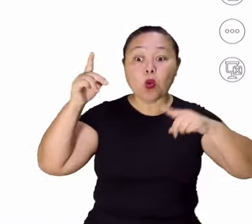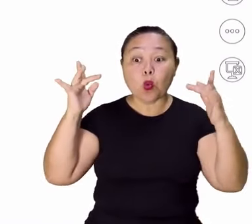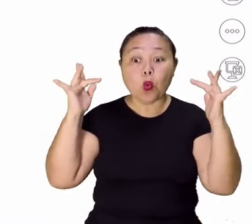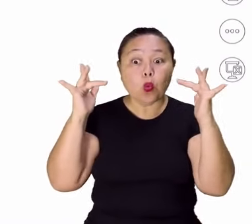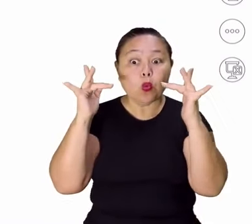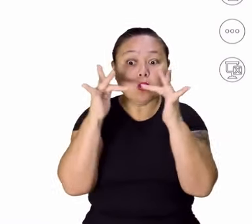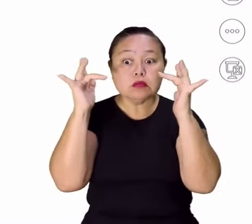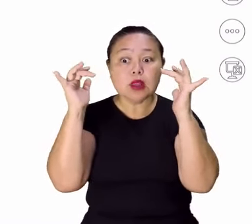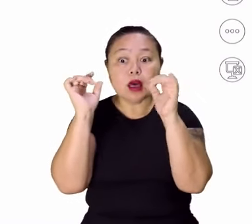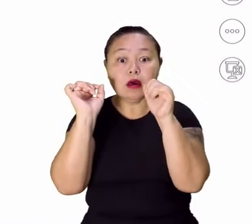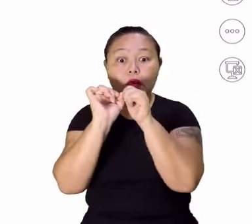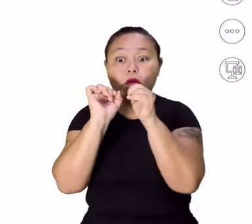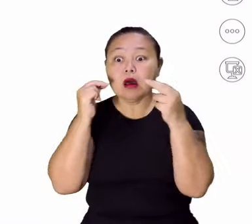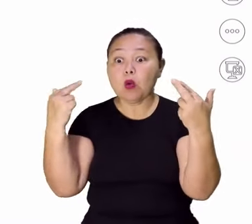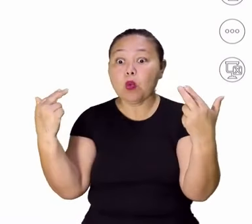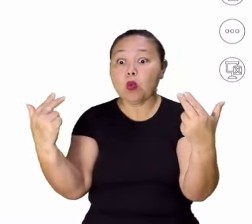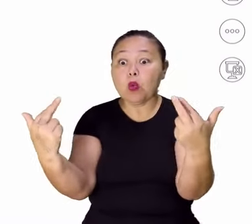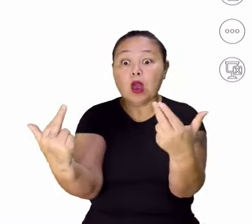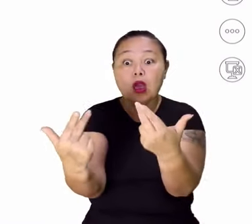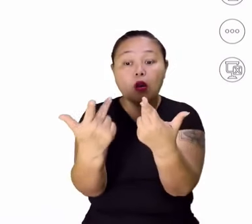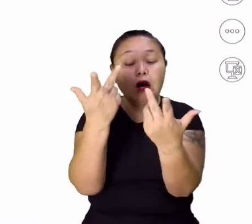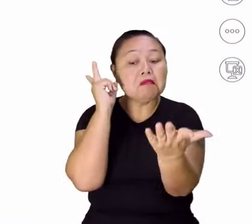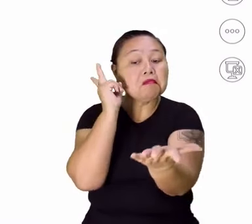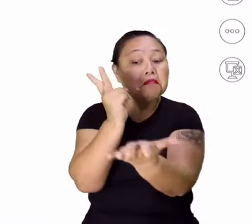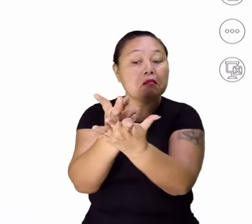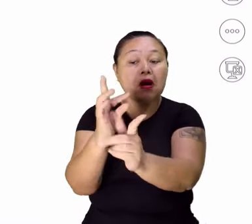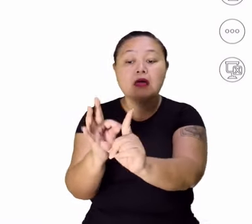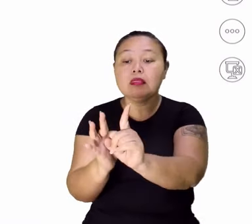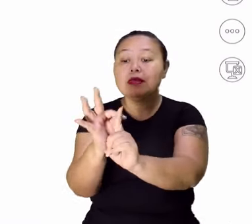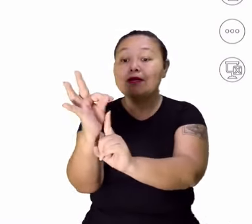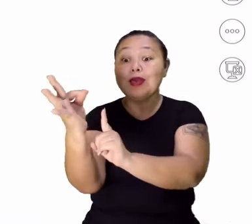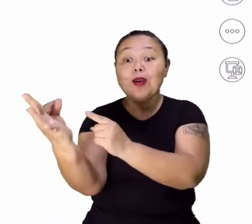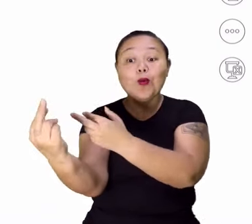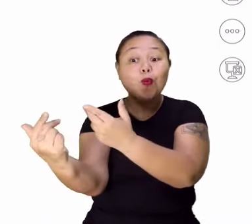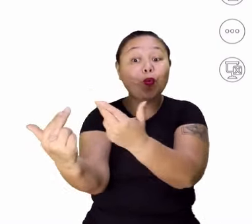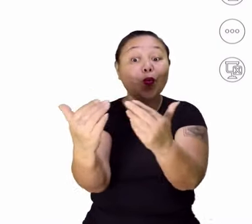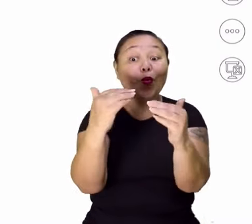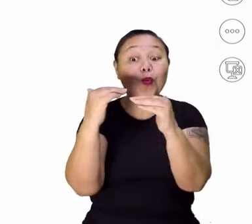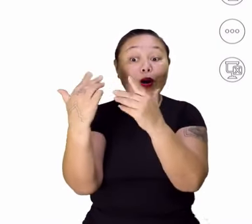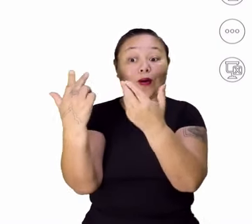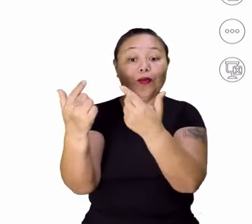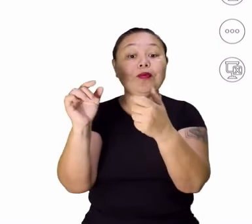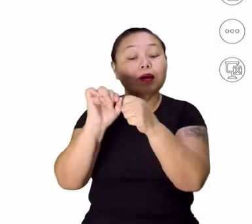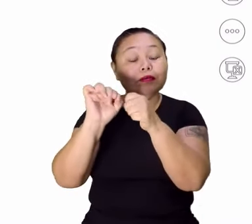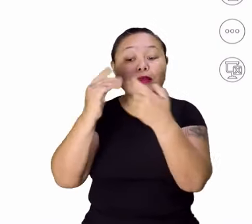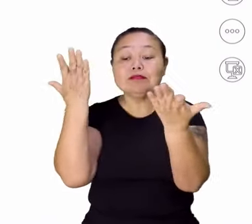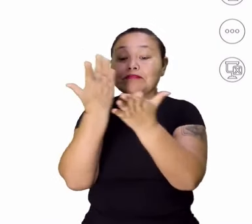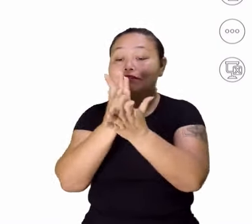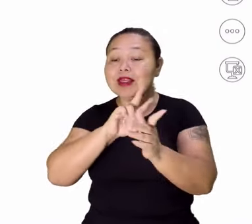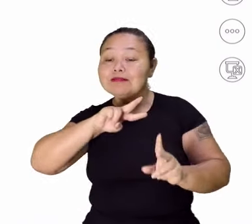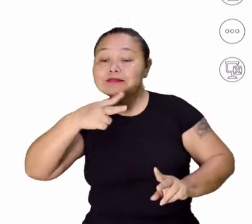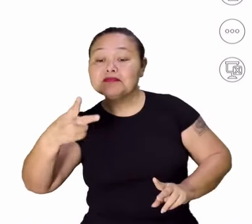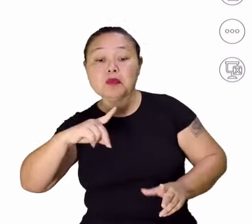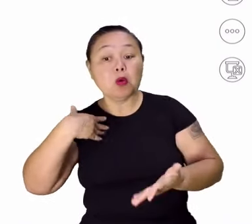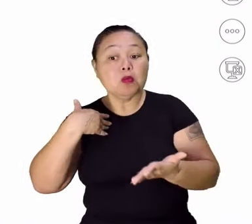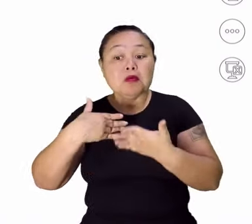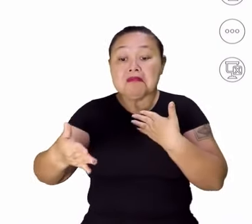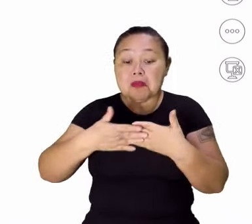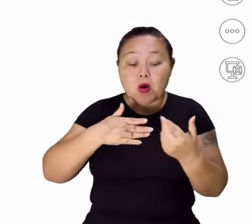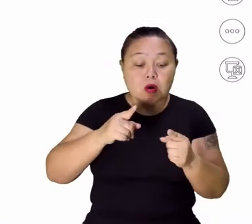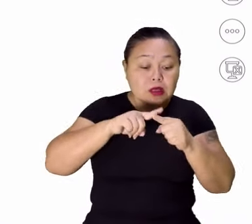eles vão adquirir a mesma temperatura. Então, essa transferência, ela se cessa, não é isso? Lembrando que não importa o tamanho do